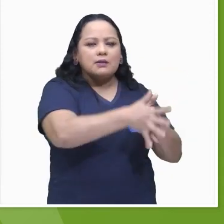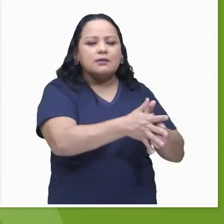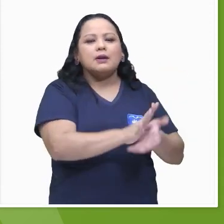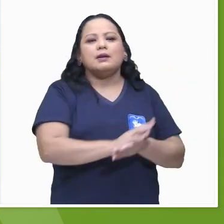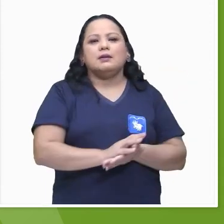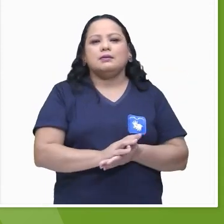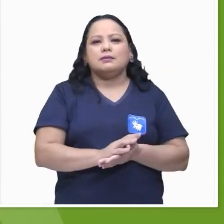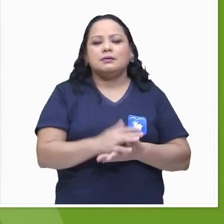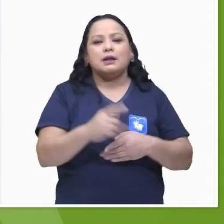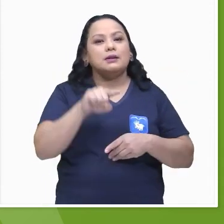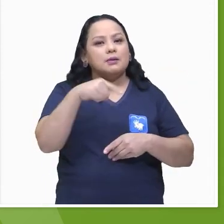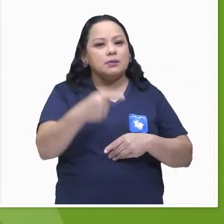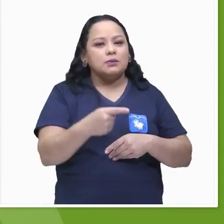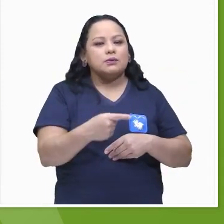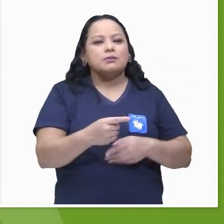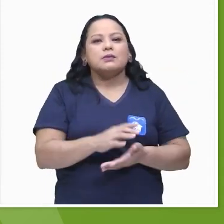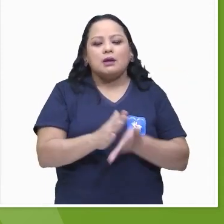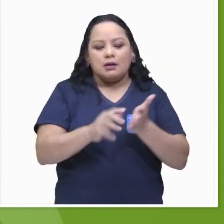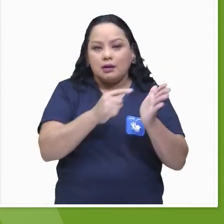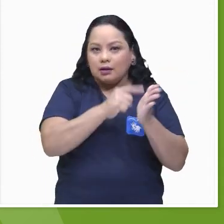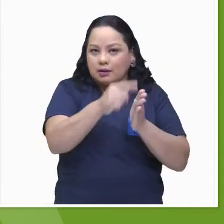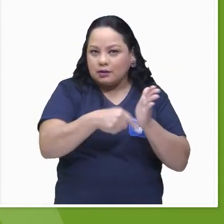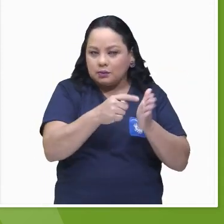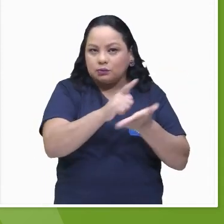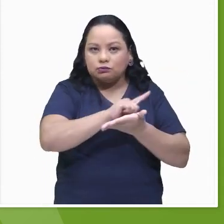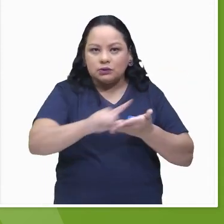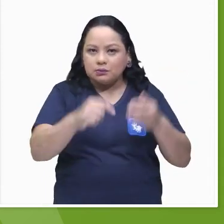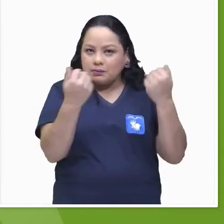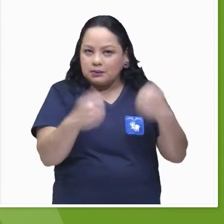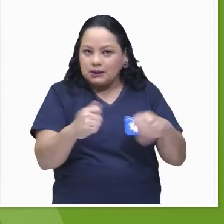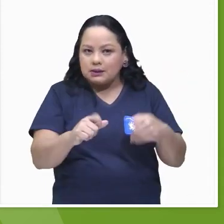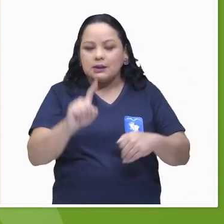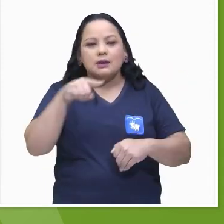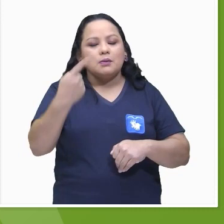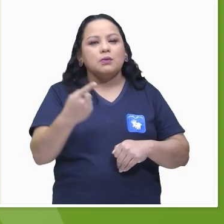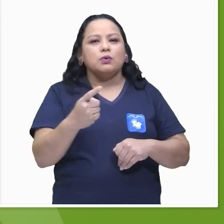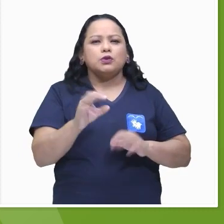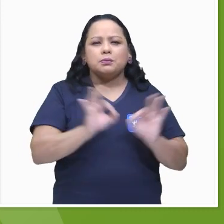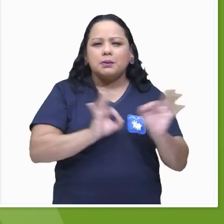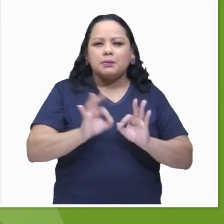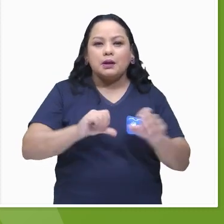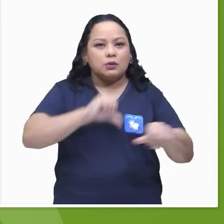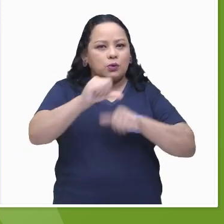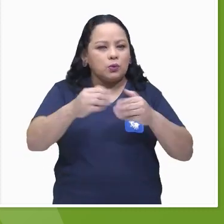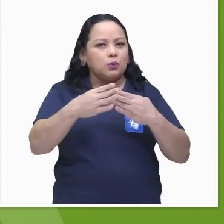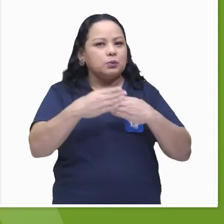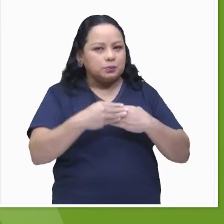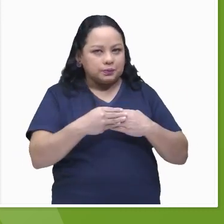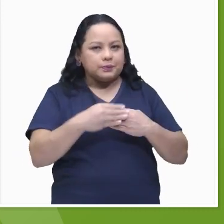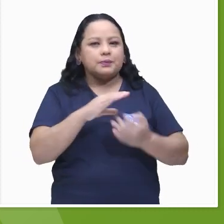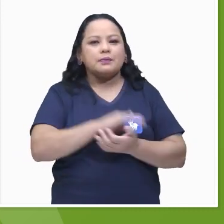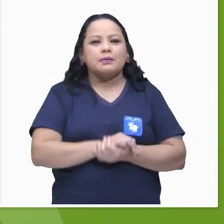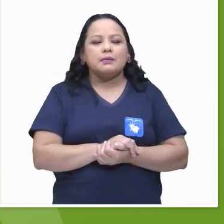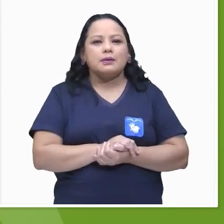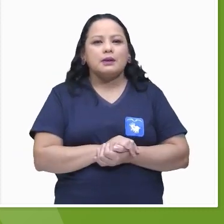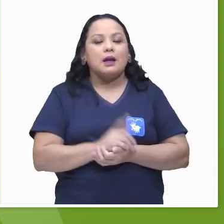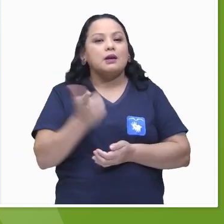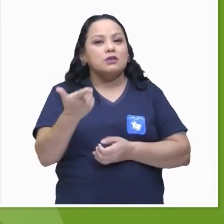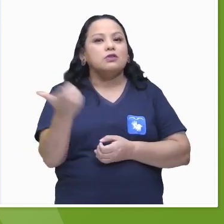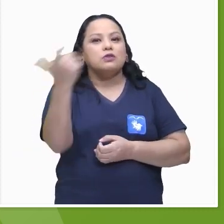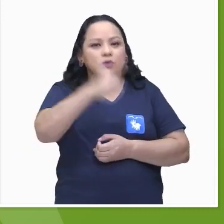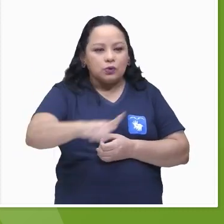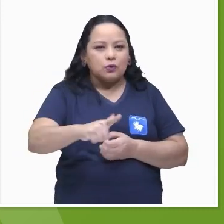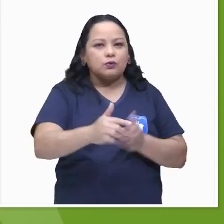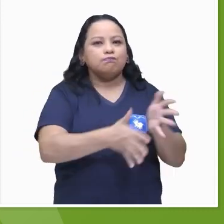papel, as mãos delas estarem limpas, tá? E aí, depois que ela fez o processo, trocou o absorvente, vai lá e lava a mão de novo,